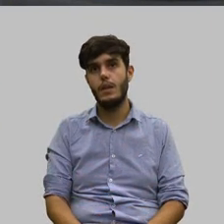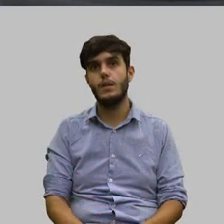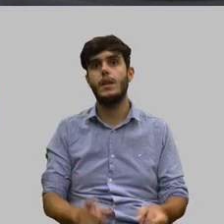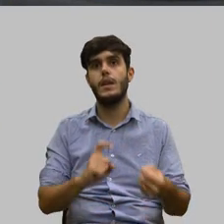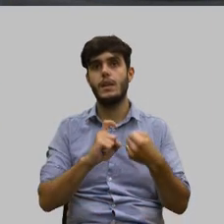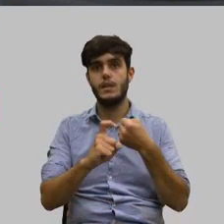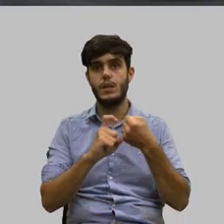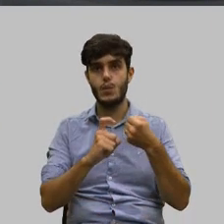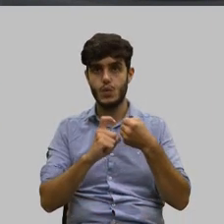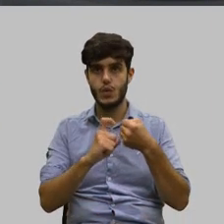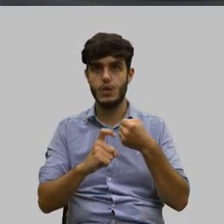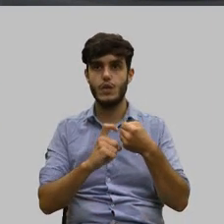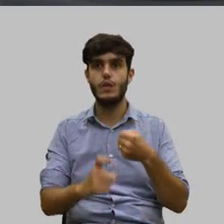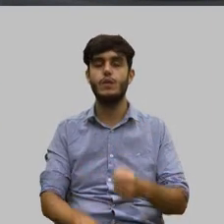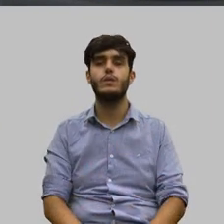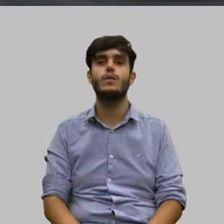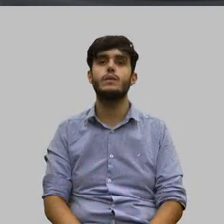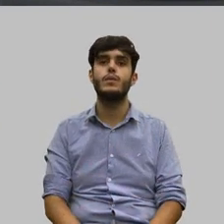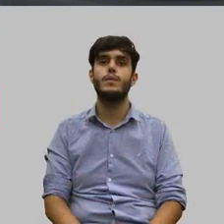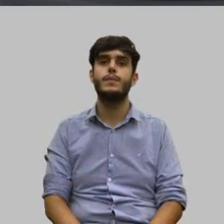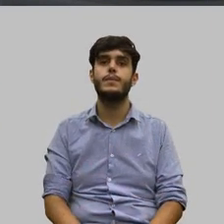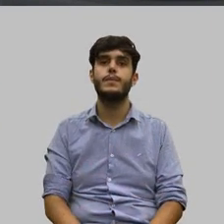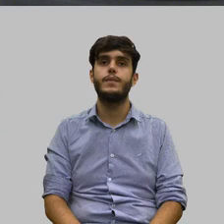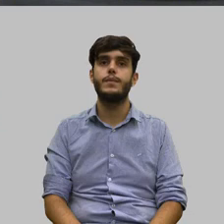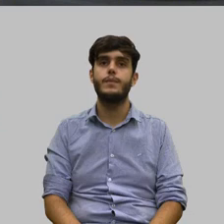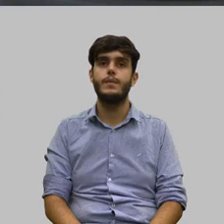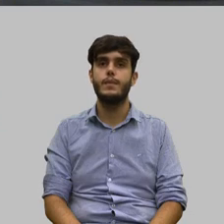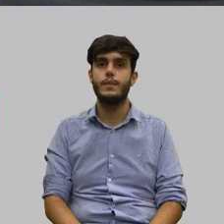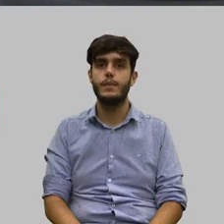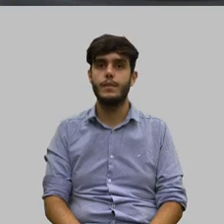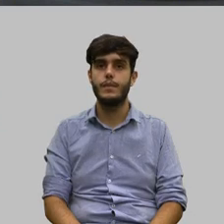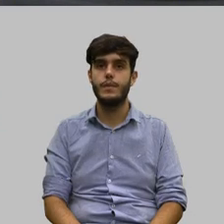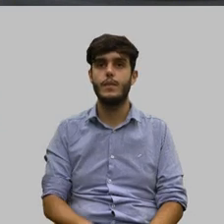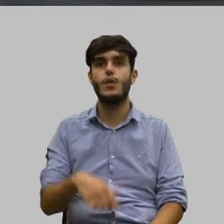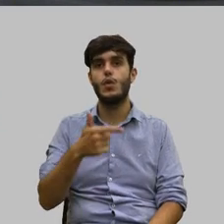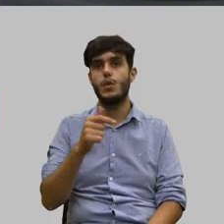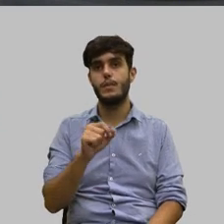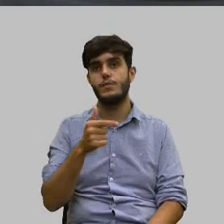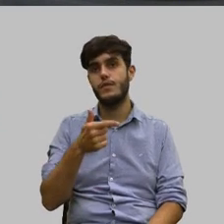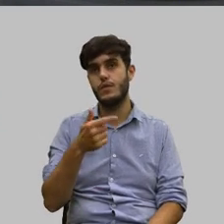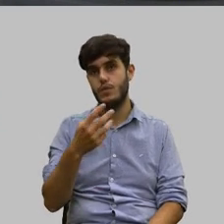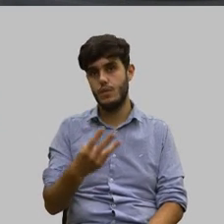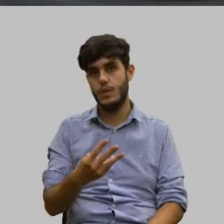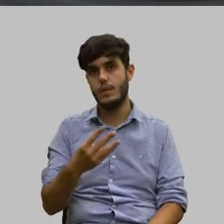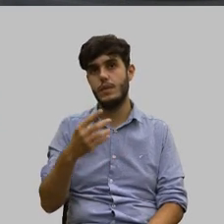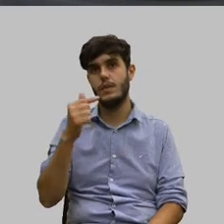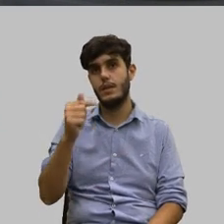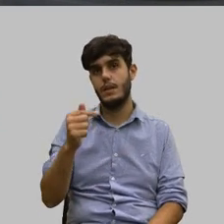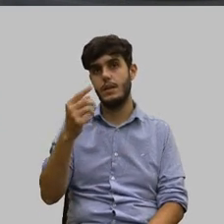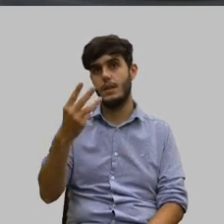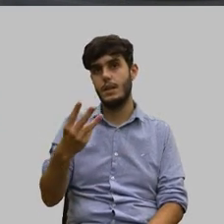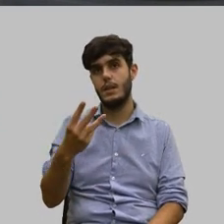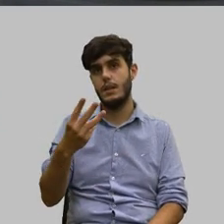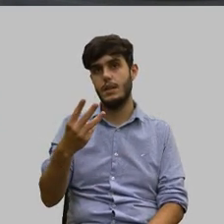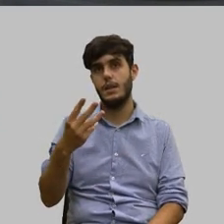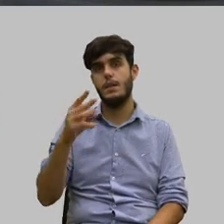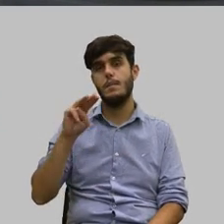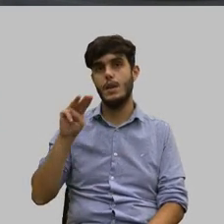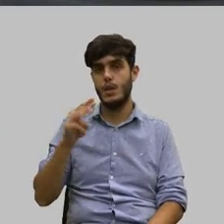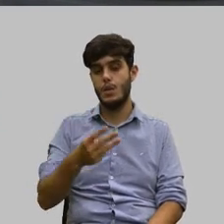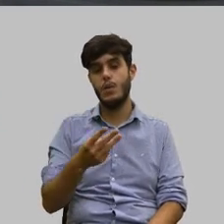executivo tesouro do Estado 2024 63 milhões previsto estamos ainda em execução